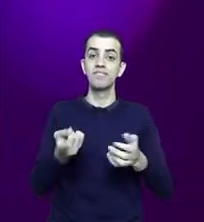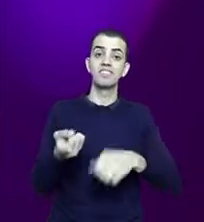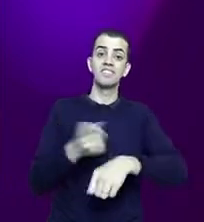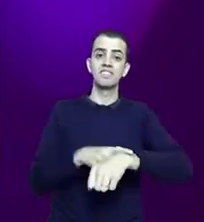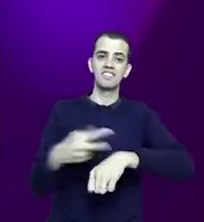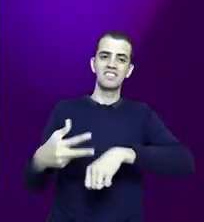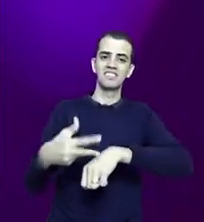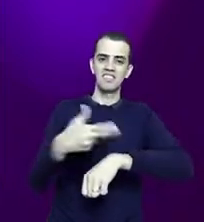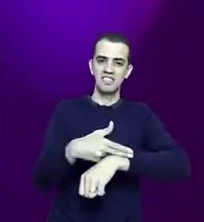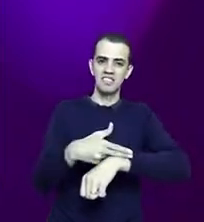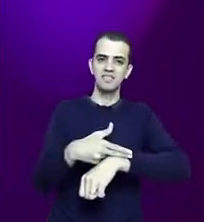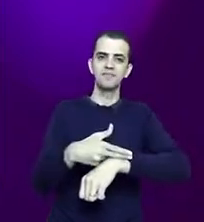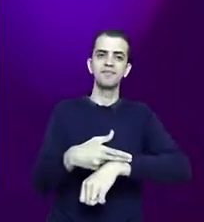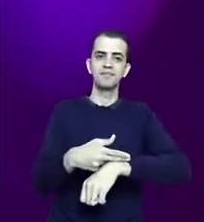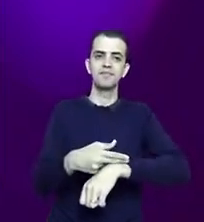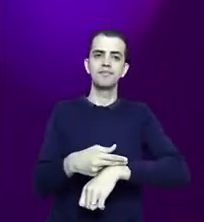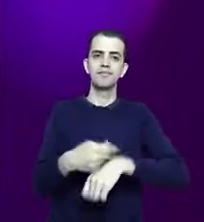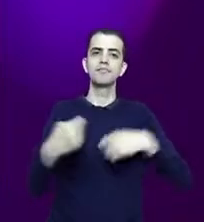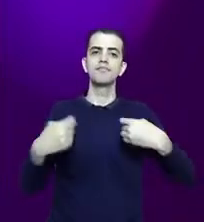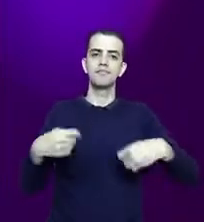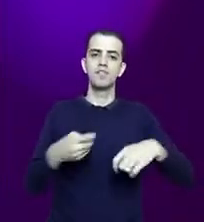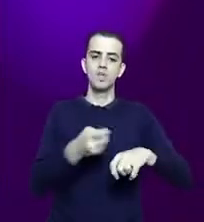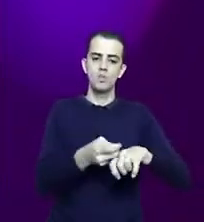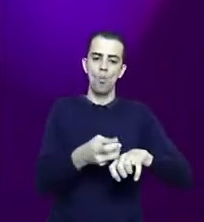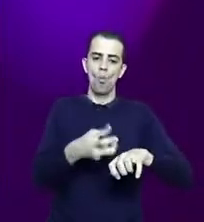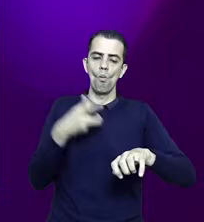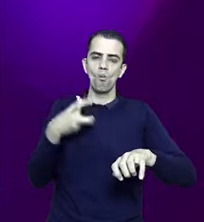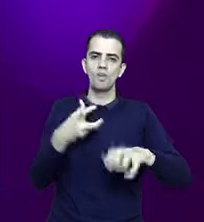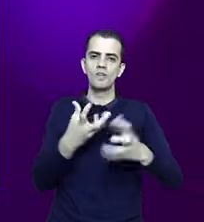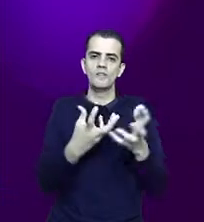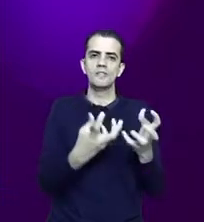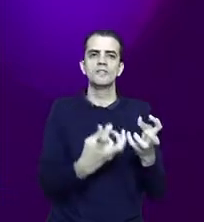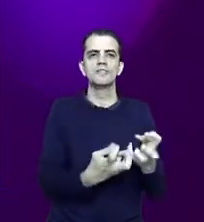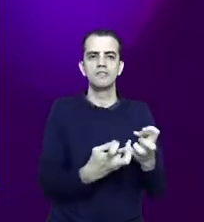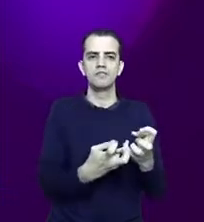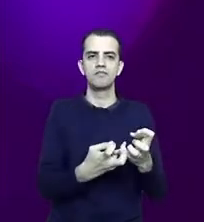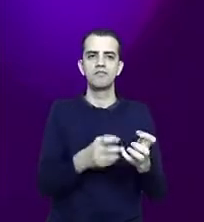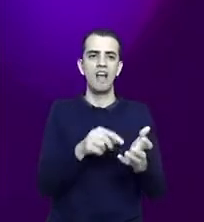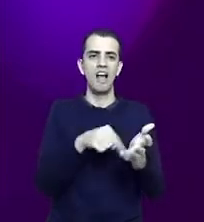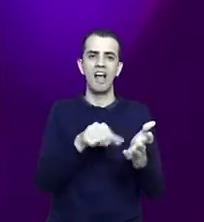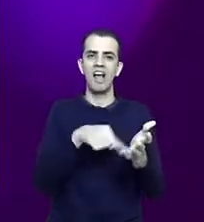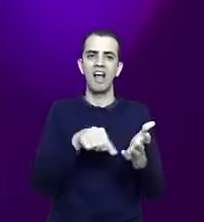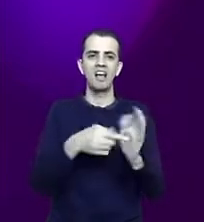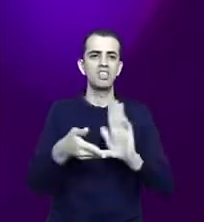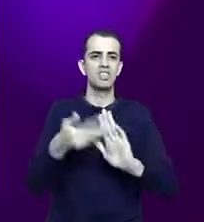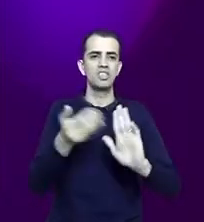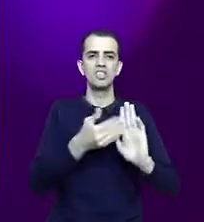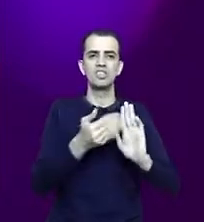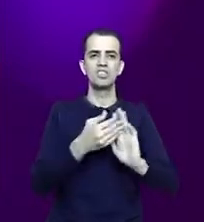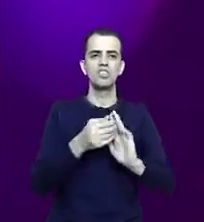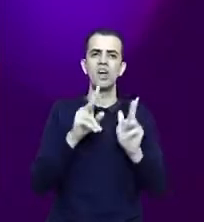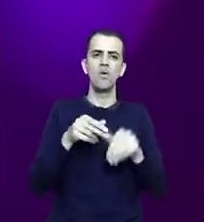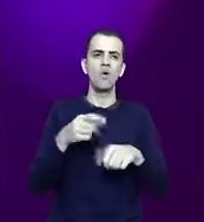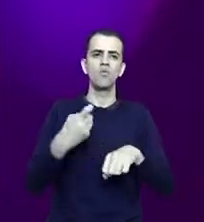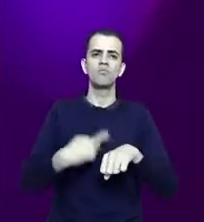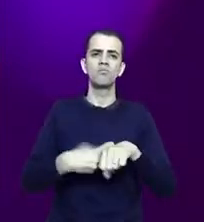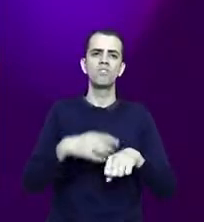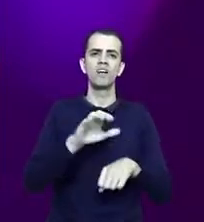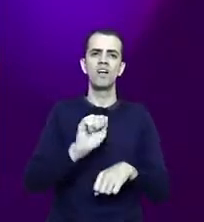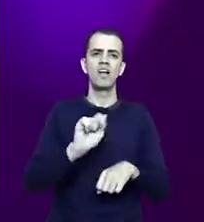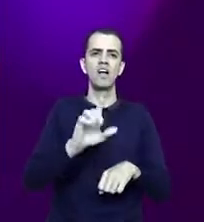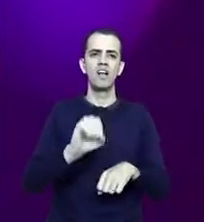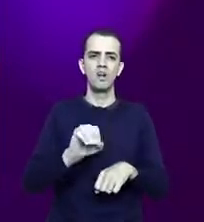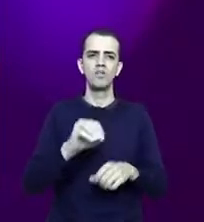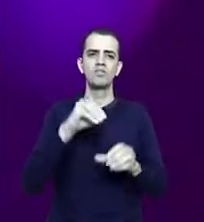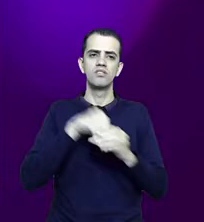cirurgia, na verdade, a gente resseca aquela área, né? É um tecido fibrótico ali, como se fosse um calo interarticular,